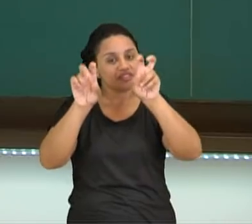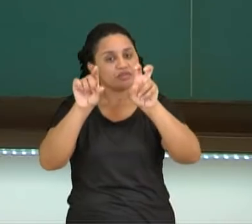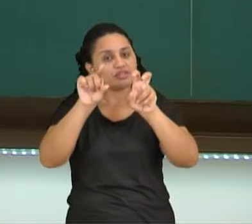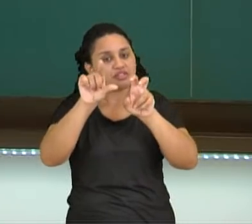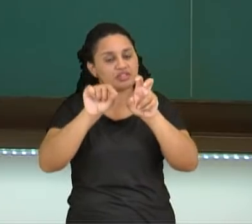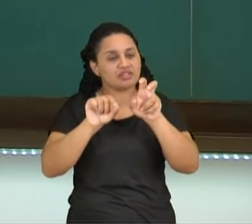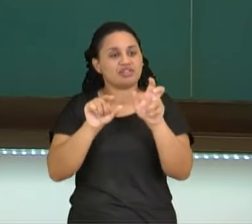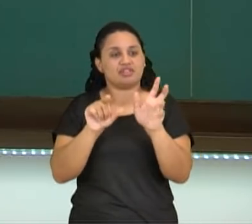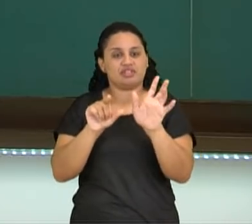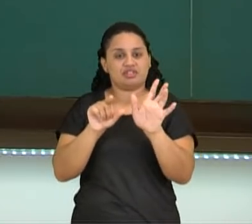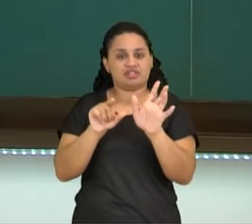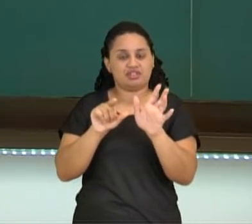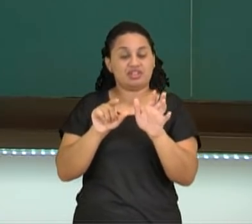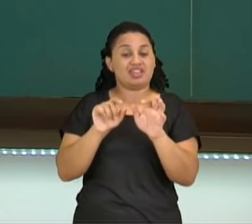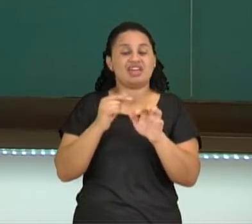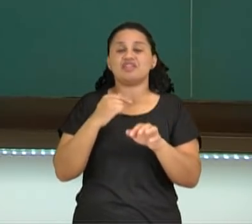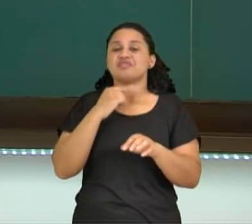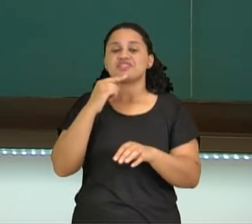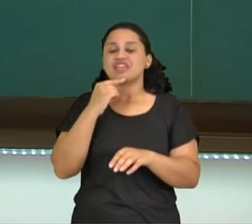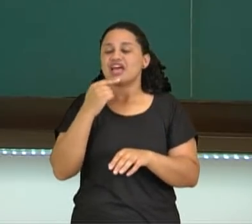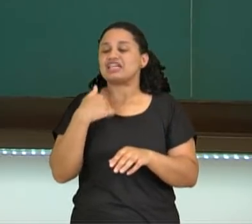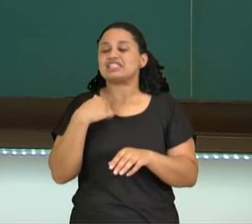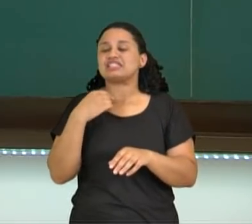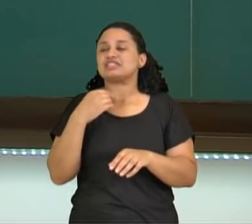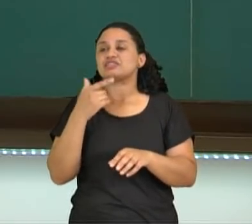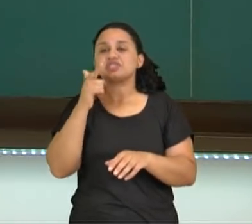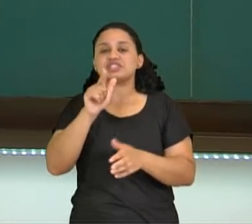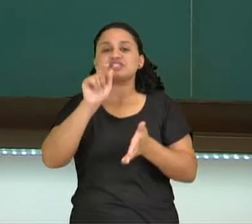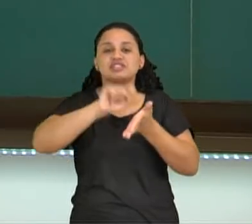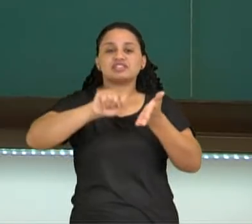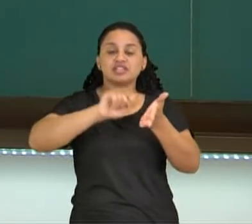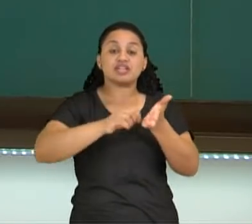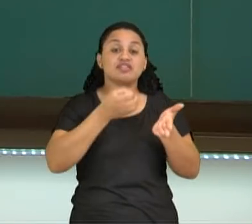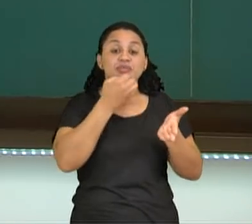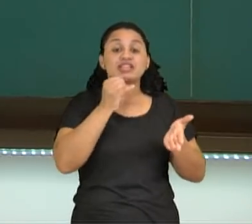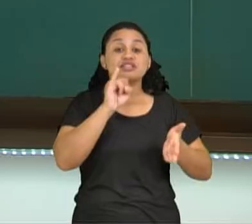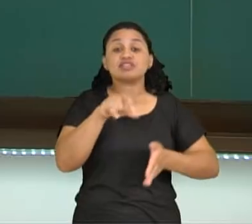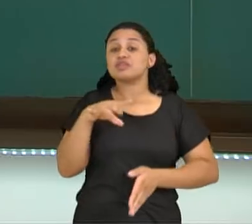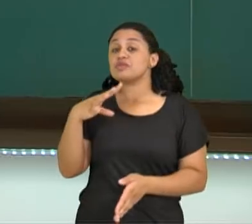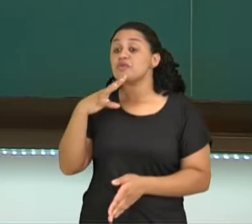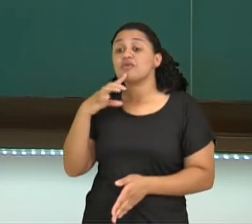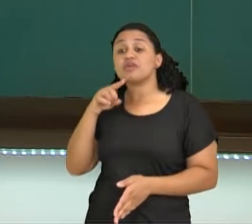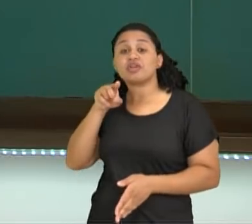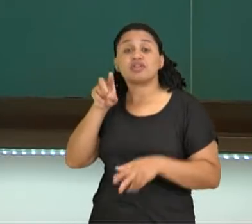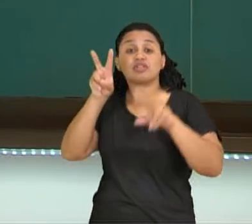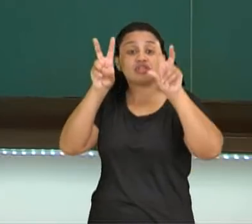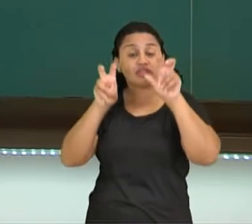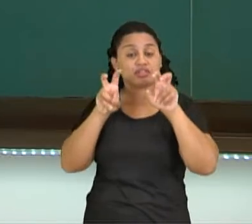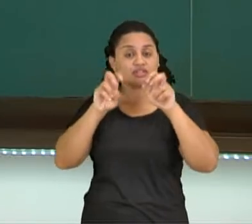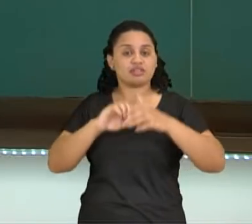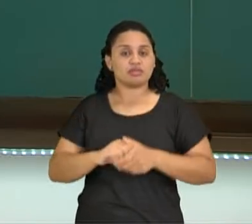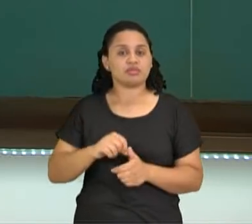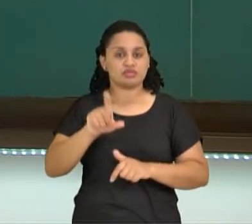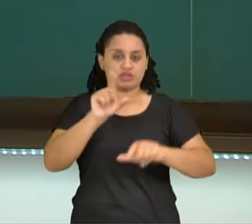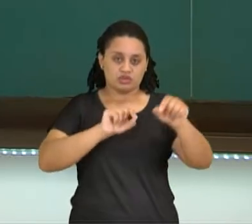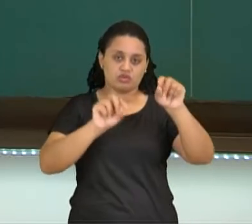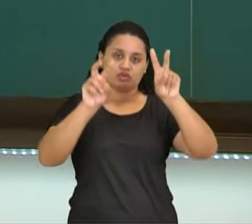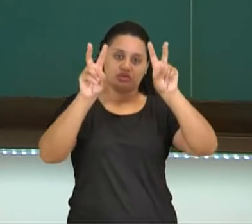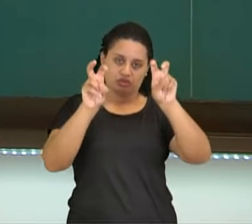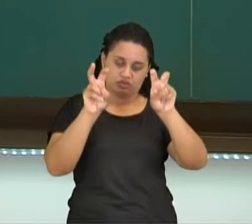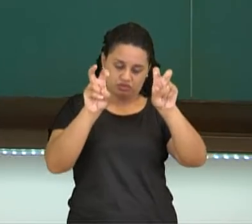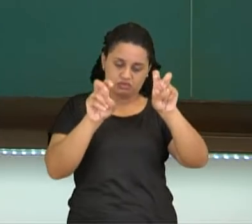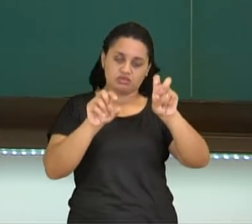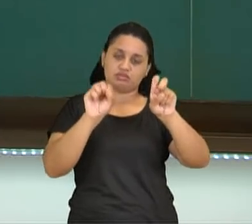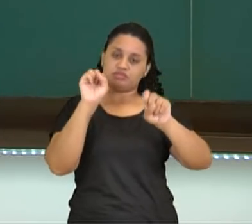que ninguém escreve bem sobre algo que não conheça. Então, você vai escolher o assunto